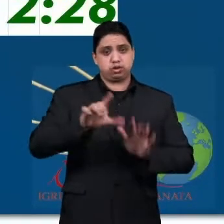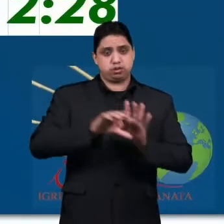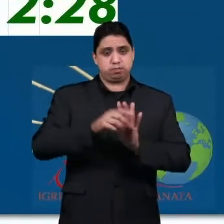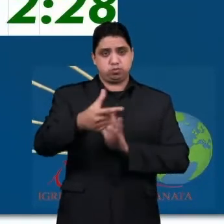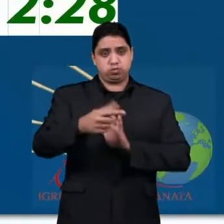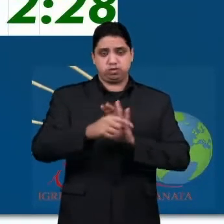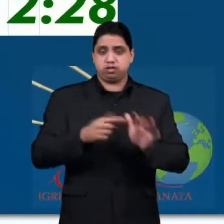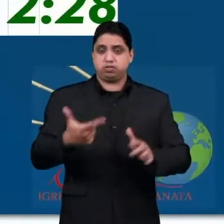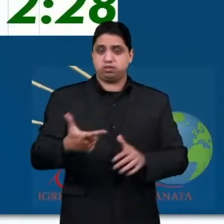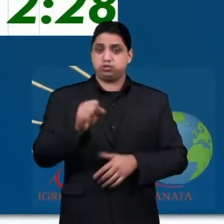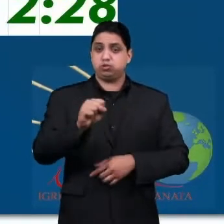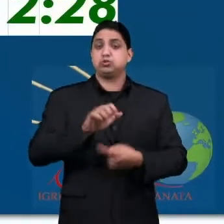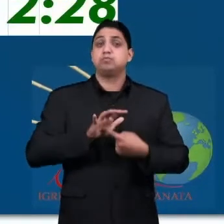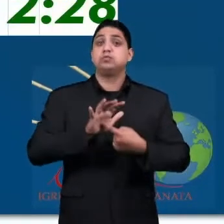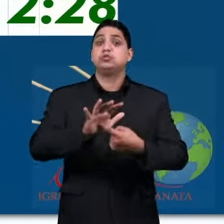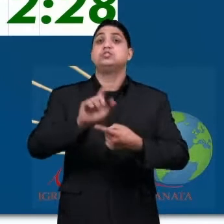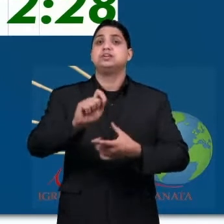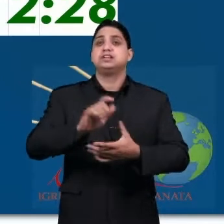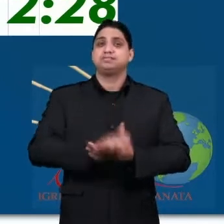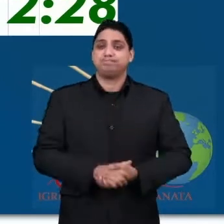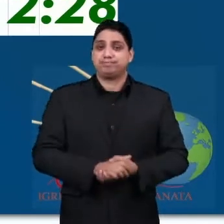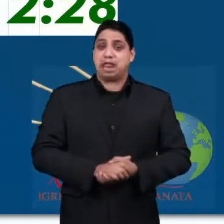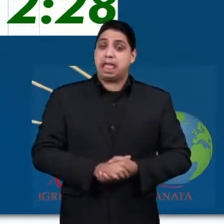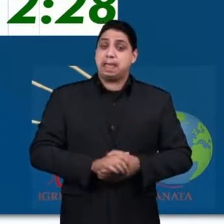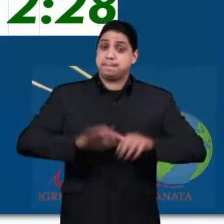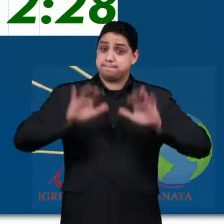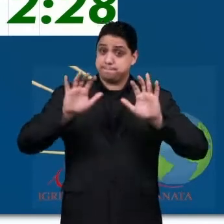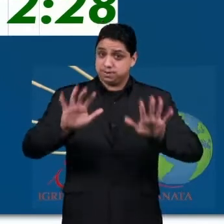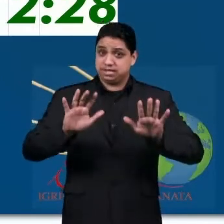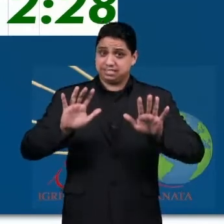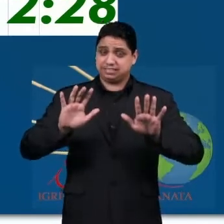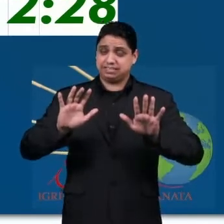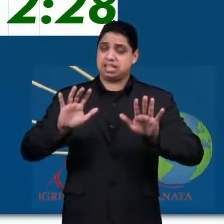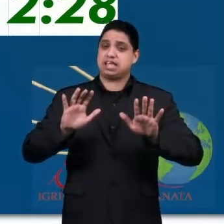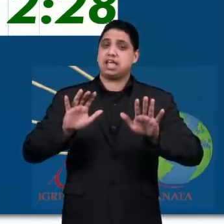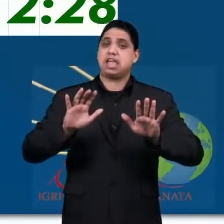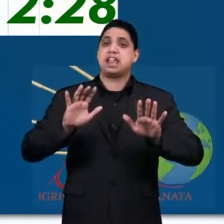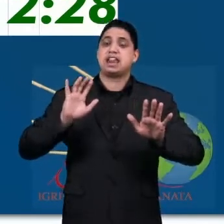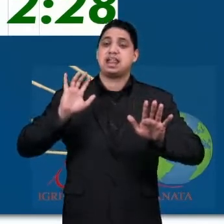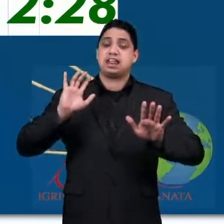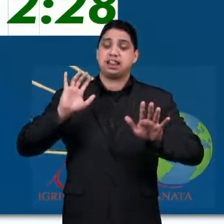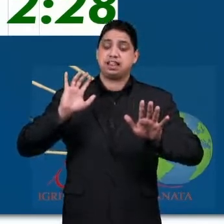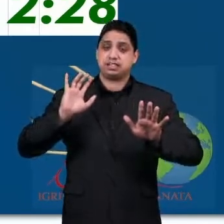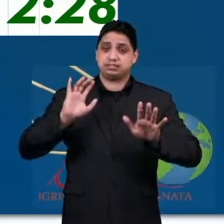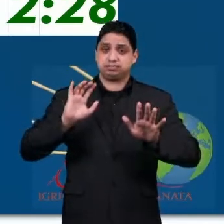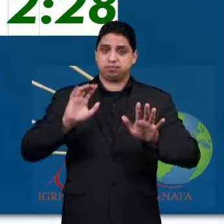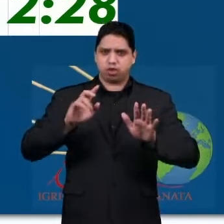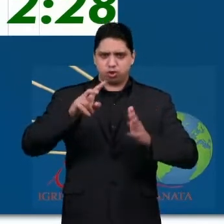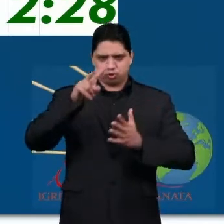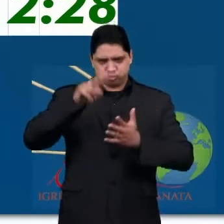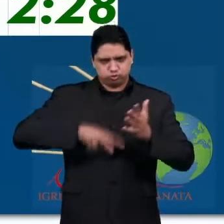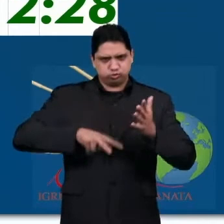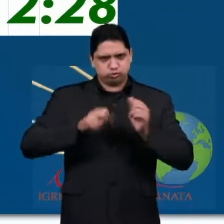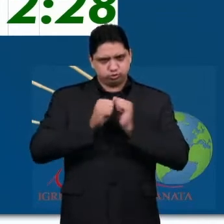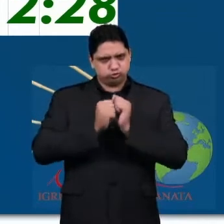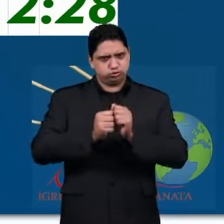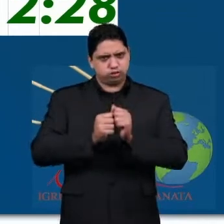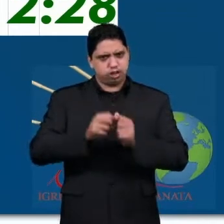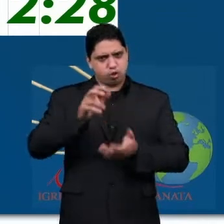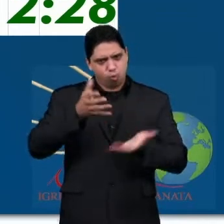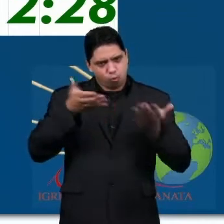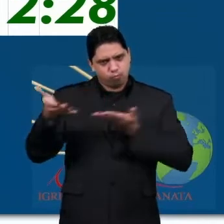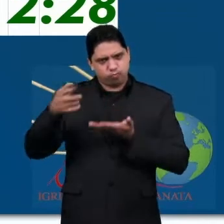verso 28. Leiam comigo. Vamos ler comigo? Eu convido a todos que desejarem ficar de